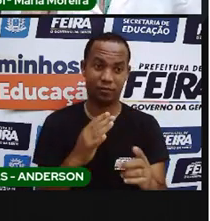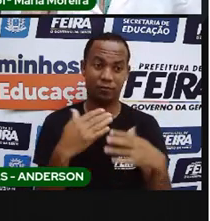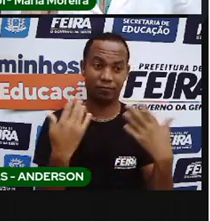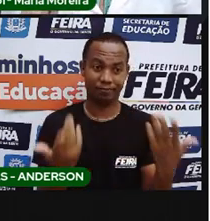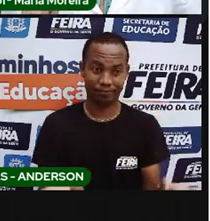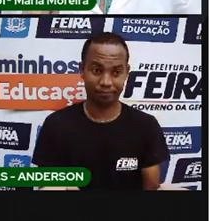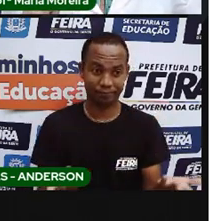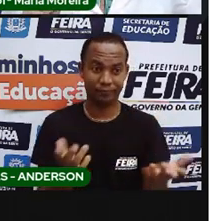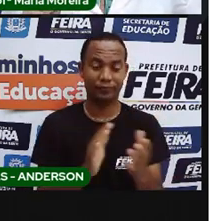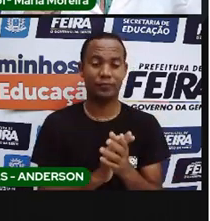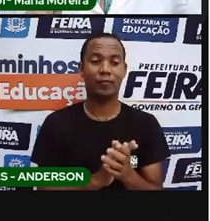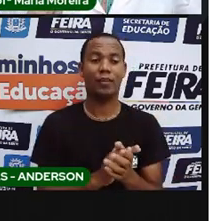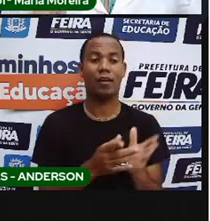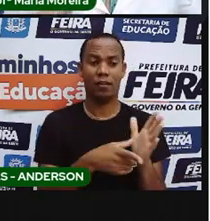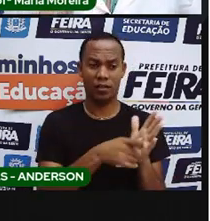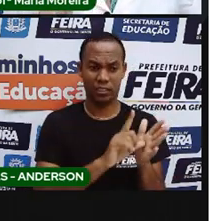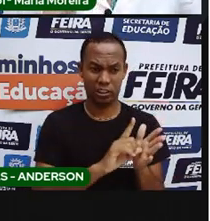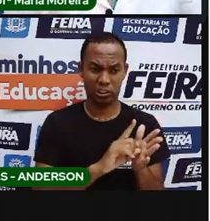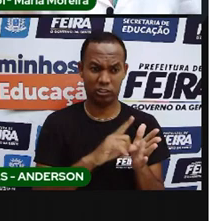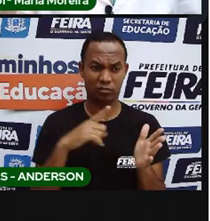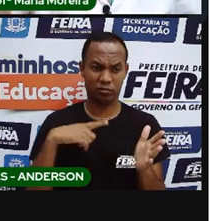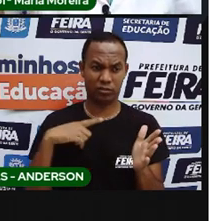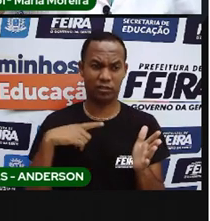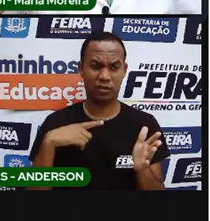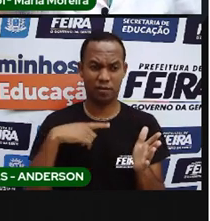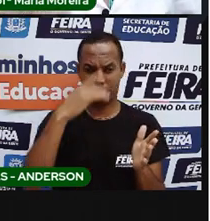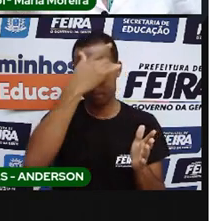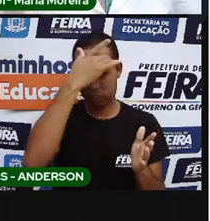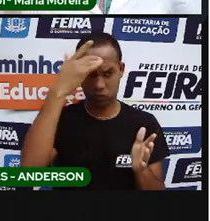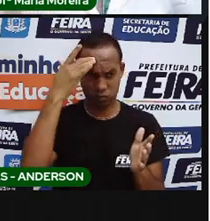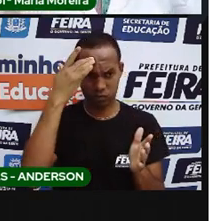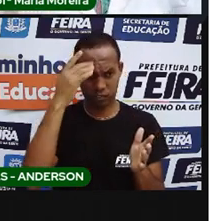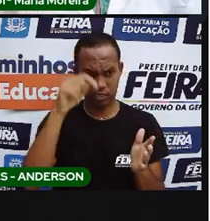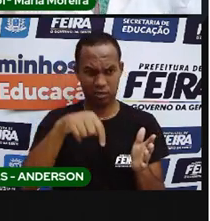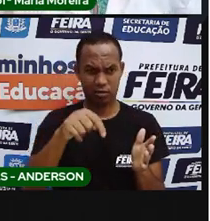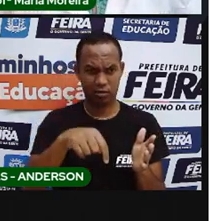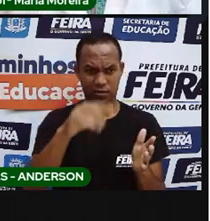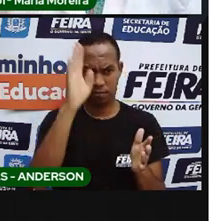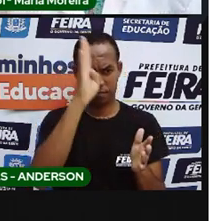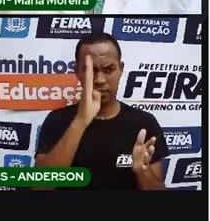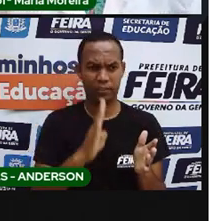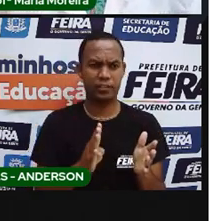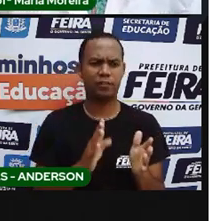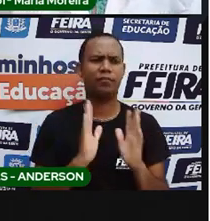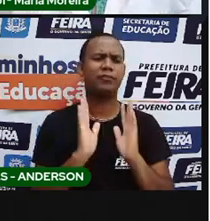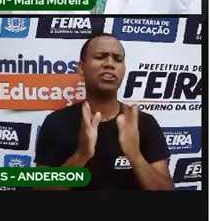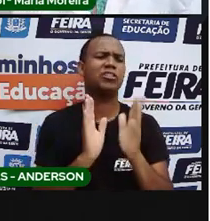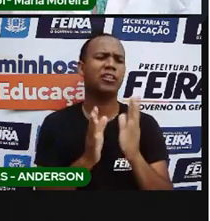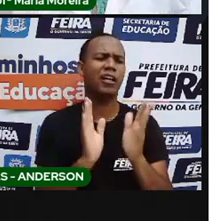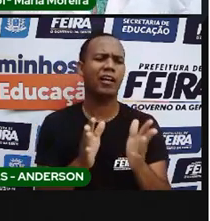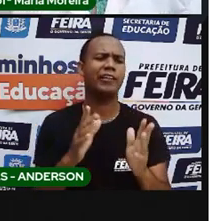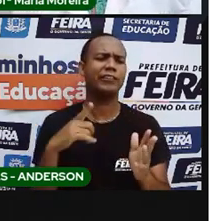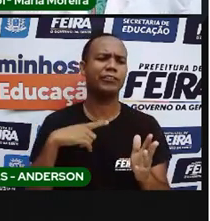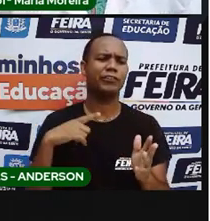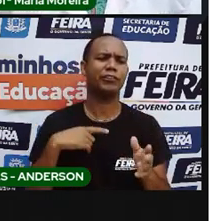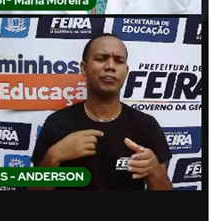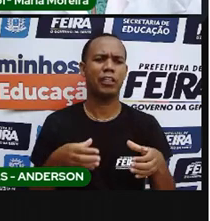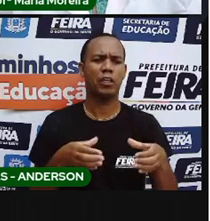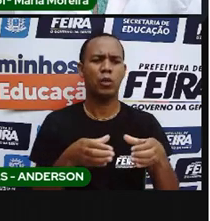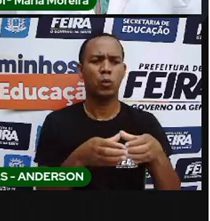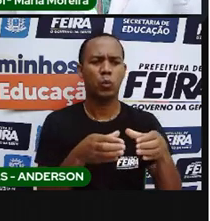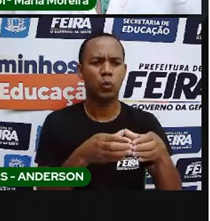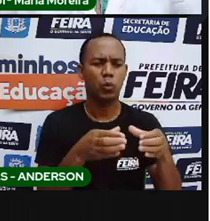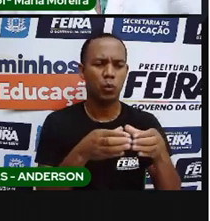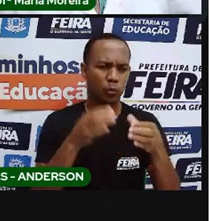sociedades habitando a nossa terra? Bom, quando os portugueses chegaram aqui, eles encontraram quem? Os